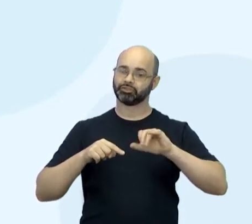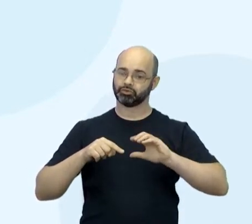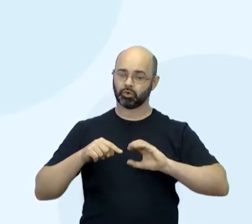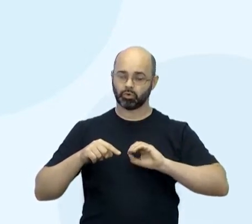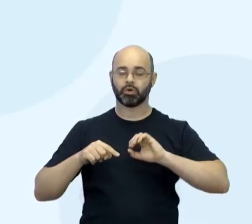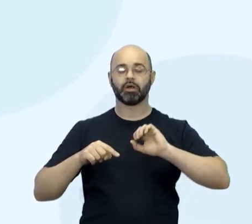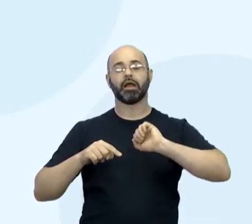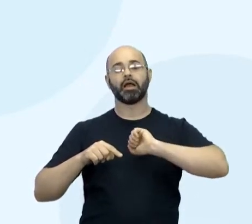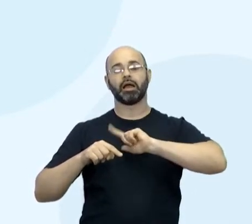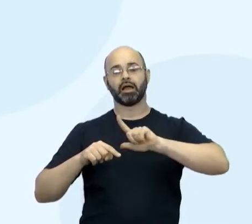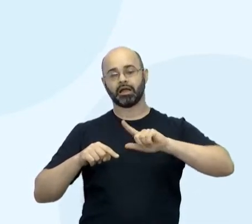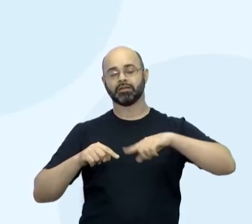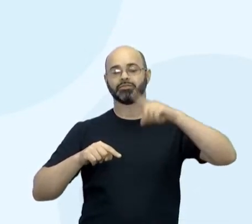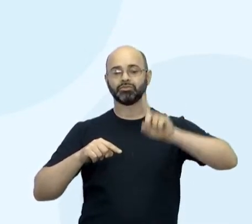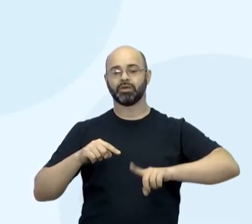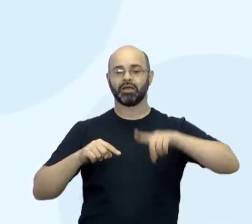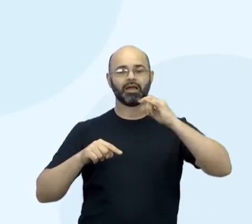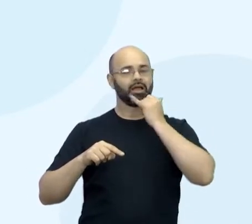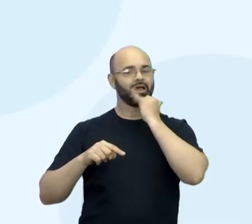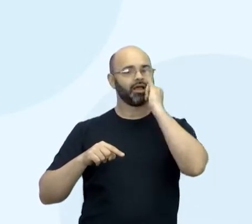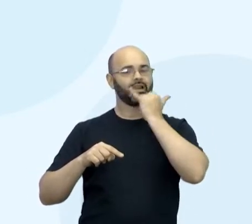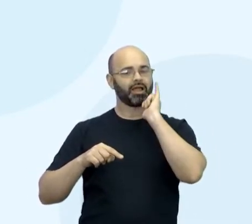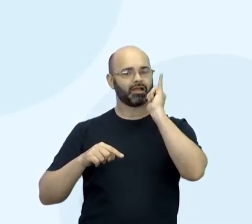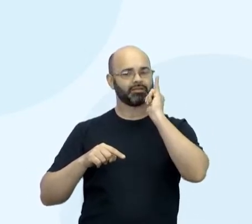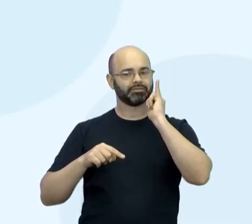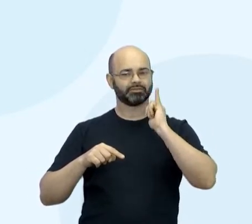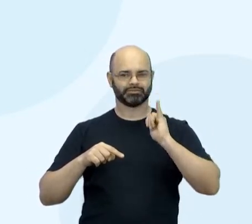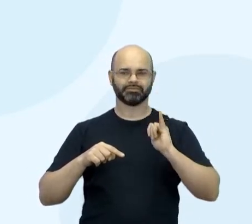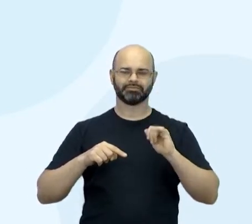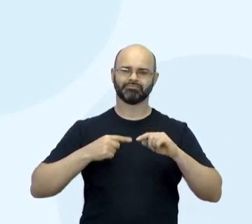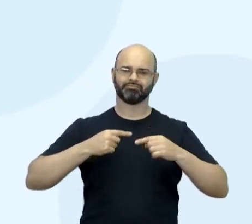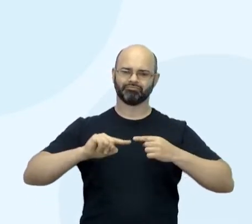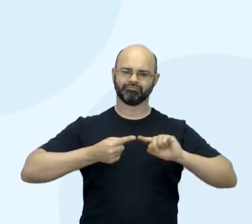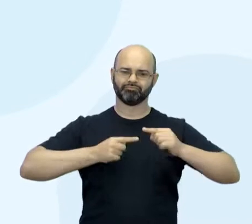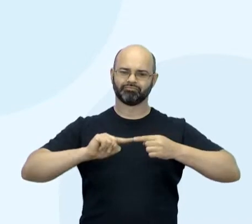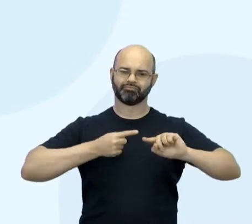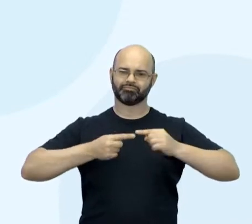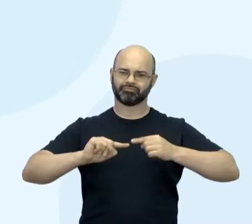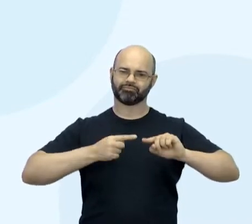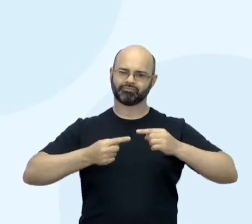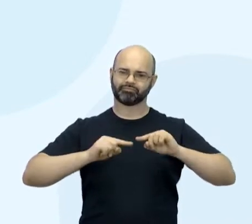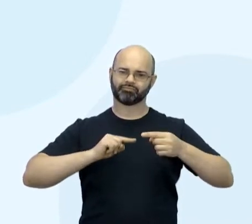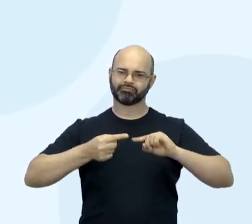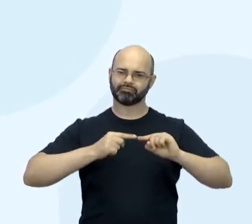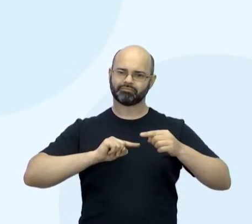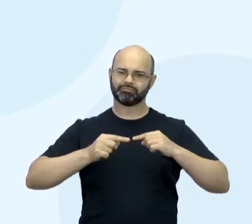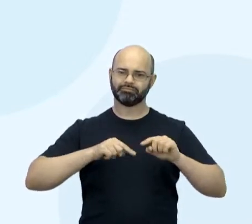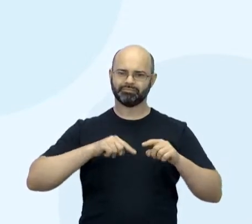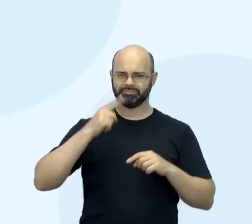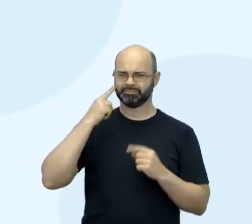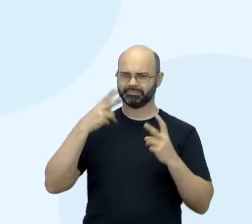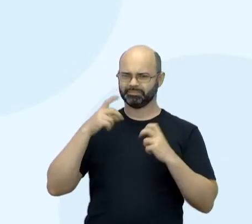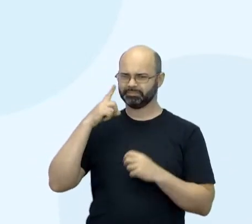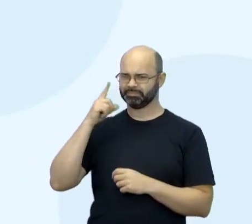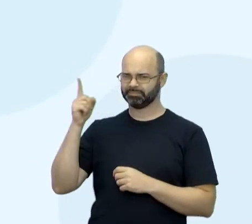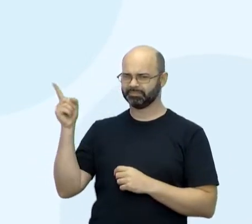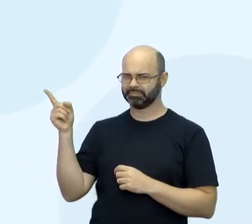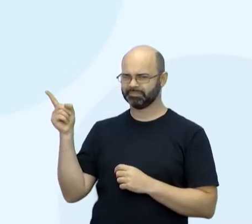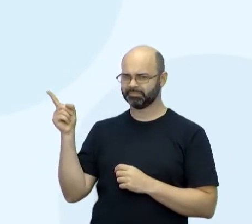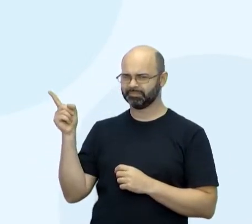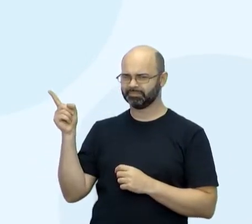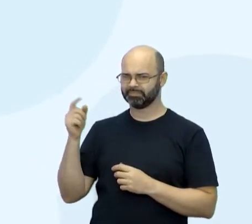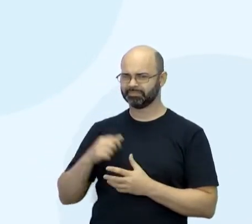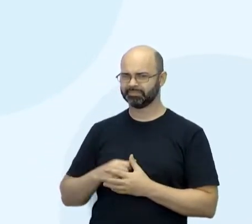são perpendiculares entre si. Então, você pode montar uma equação de onda para o campo magnético, está aqui, ó. Vai aqui